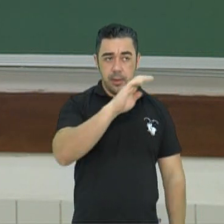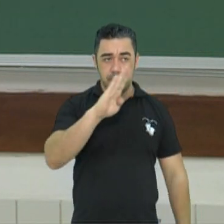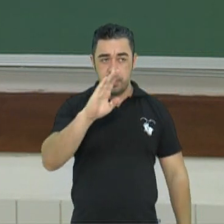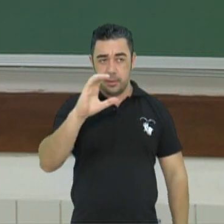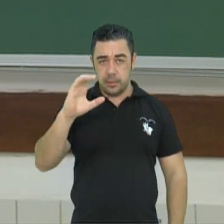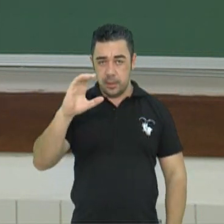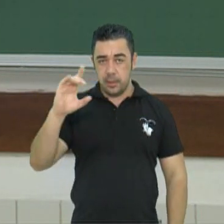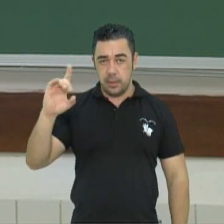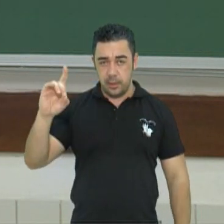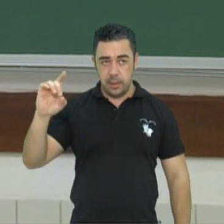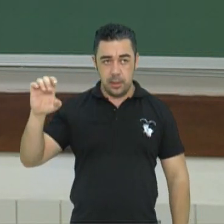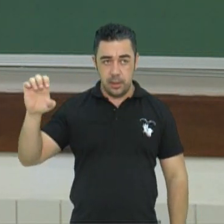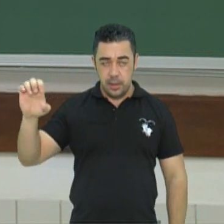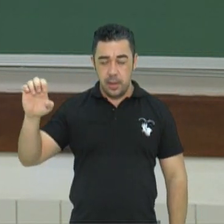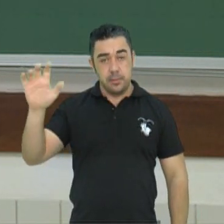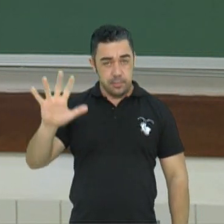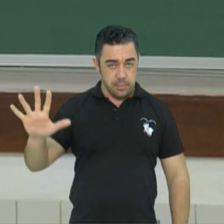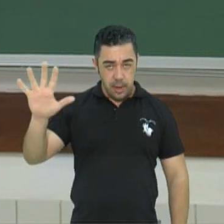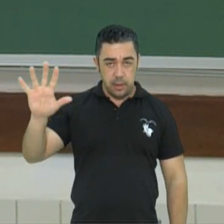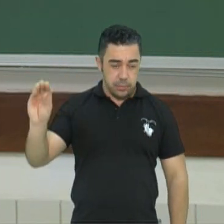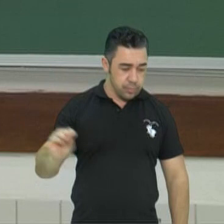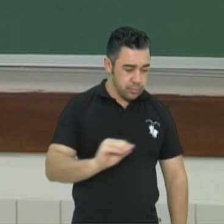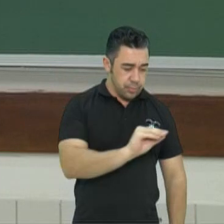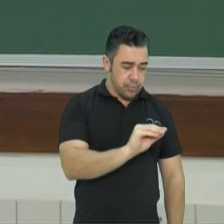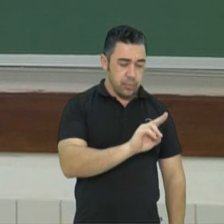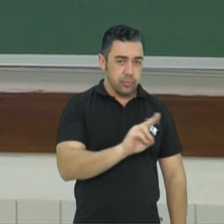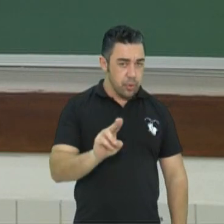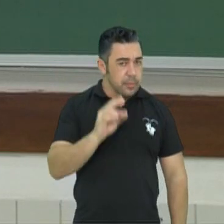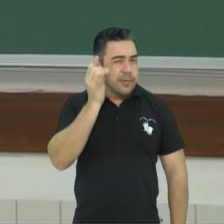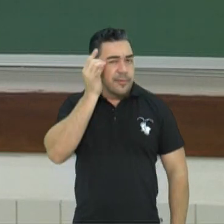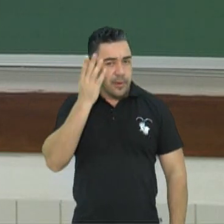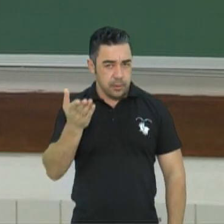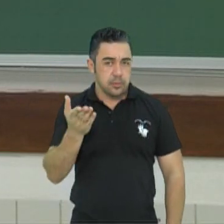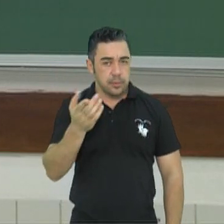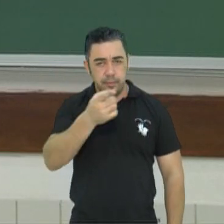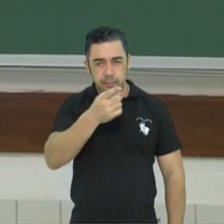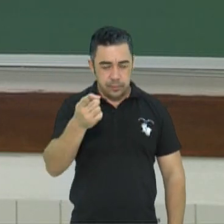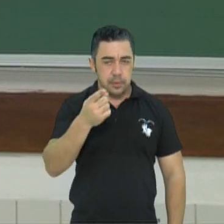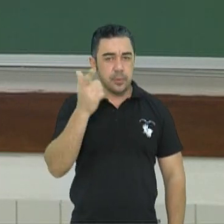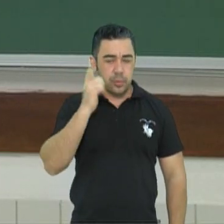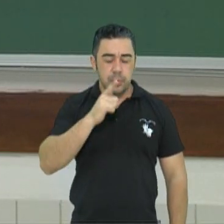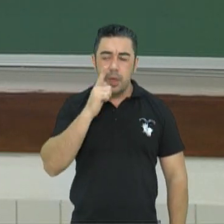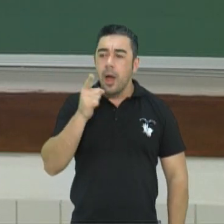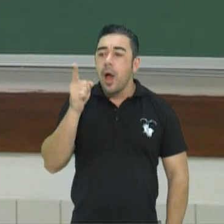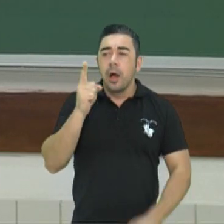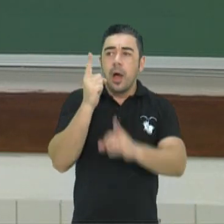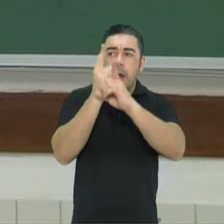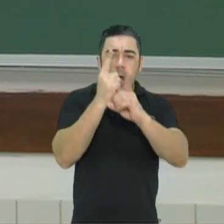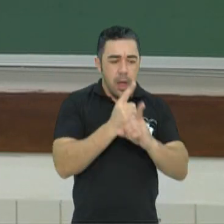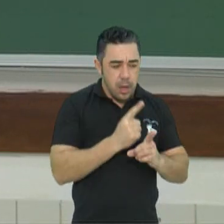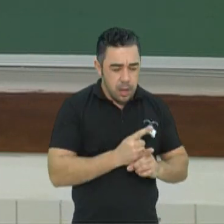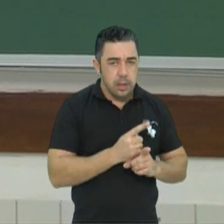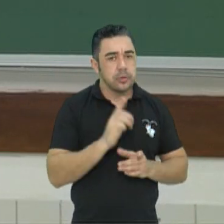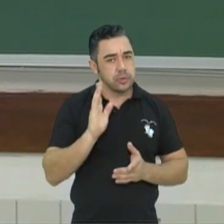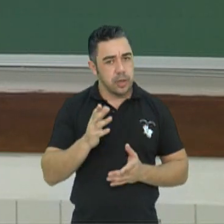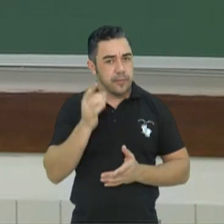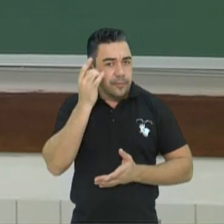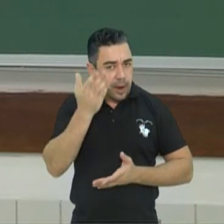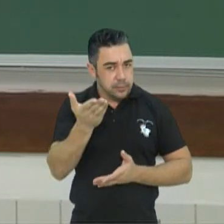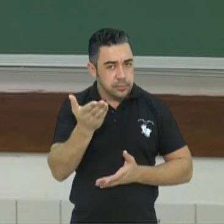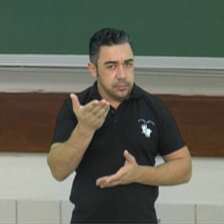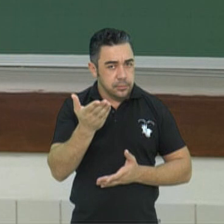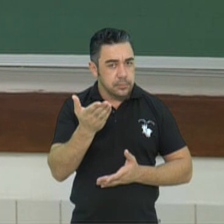da imagem da pessoa ao seu nome. Super fácil, né? Tenho certeza que tem alguns aqui que vocês já conhecem. Tá